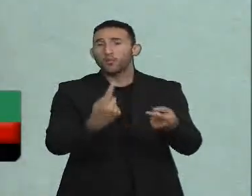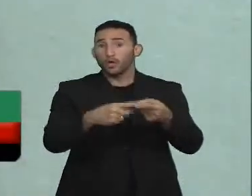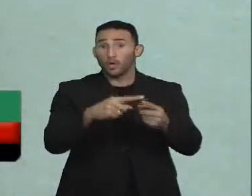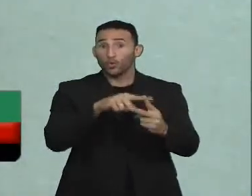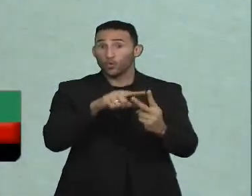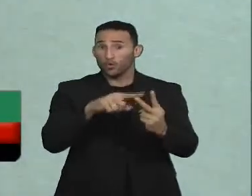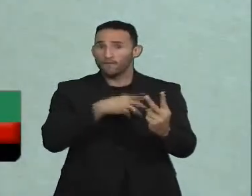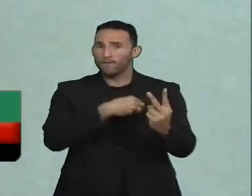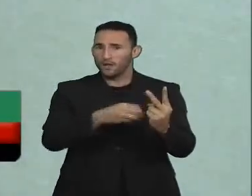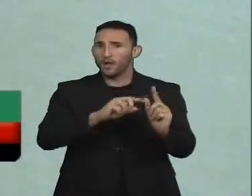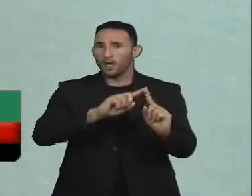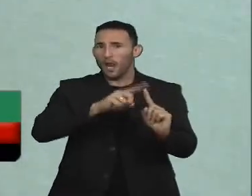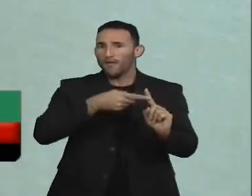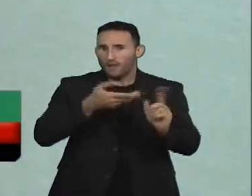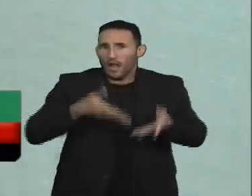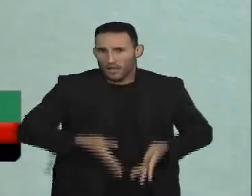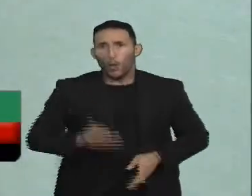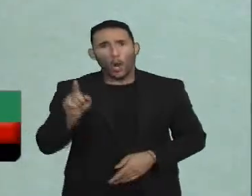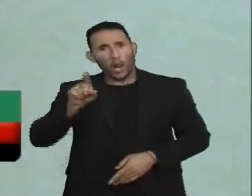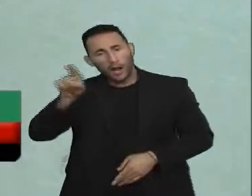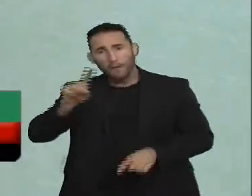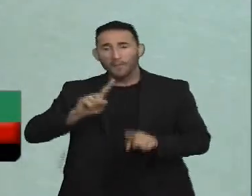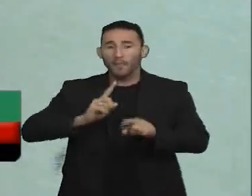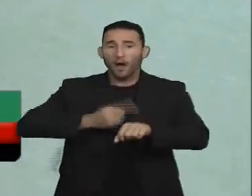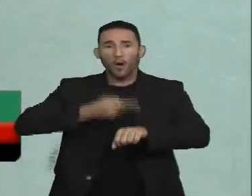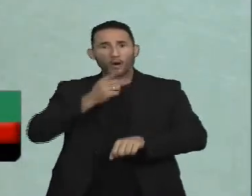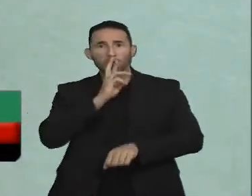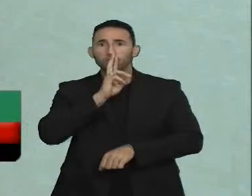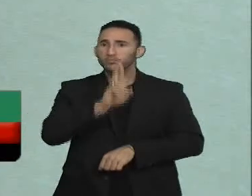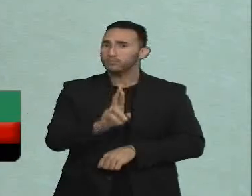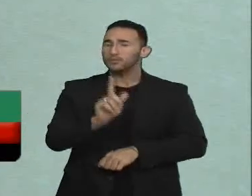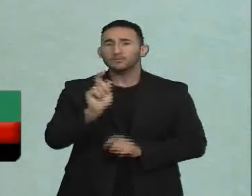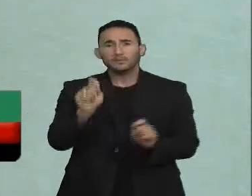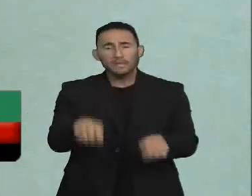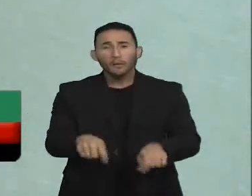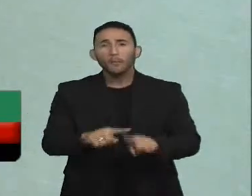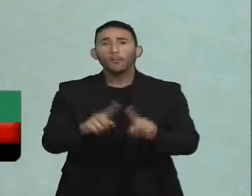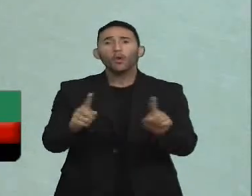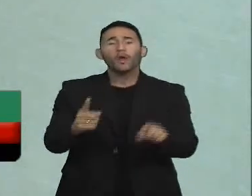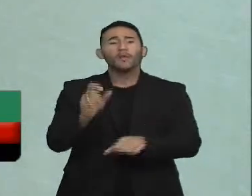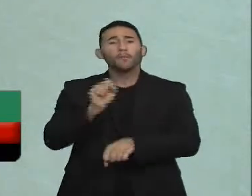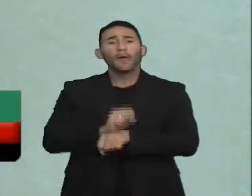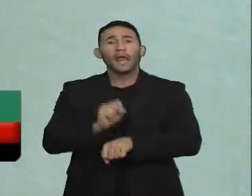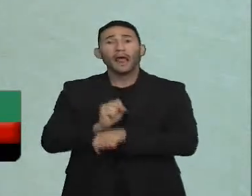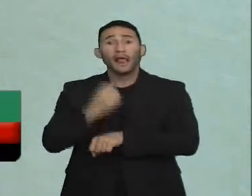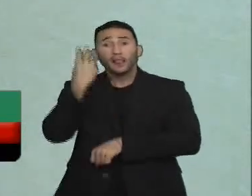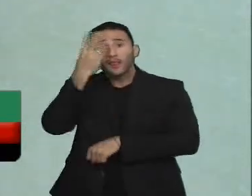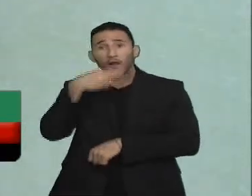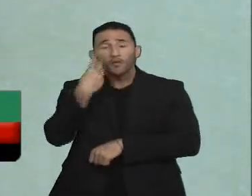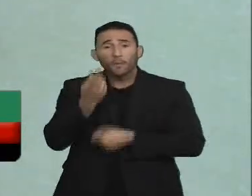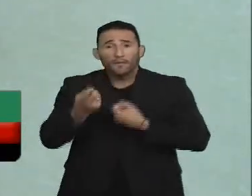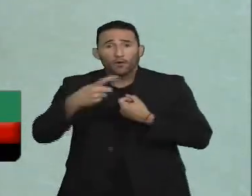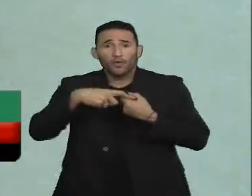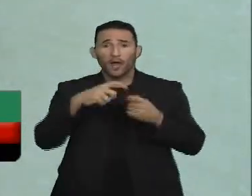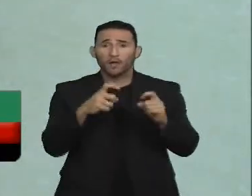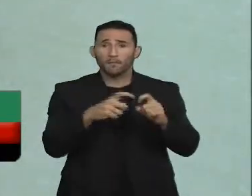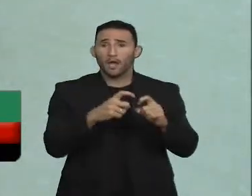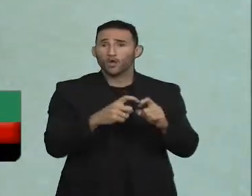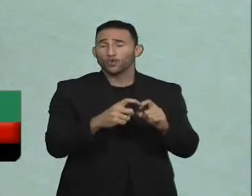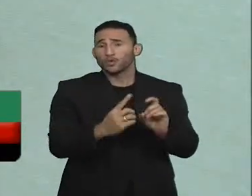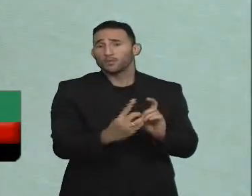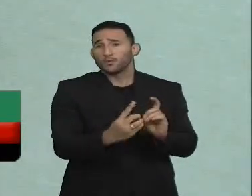2 filhas lá, mas que sai na hora o resultado. Por que aguardar 3 horas para o retorno médico? Isso é um